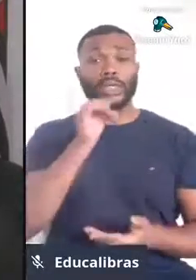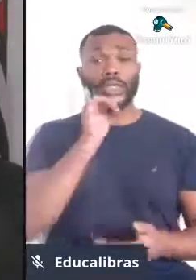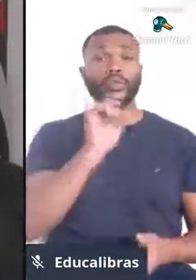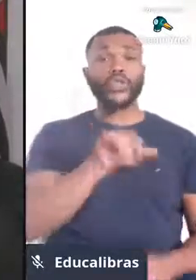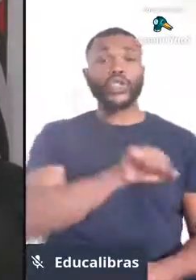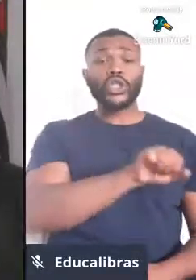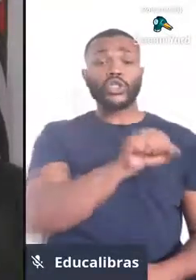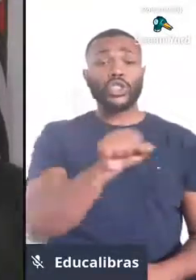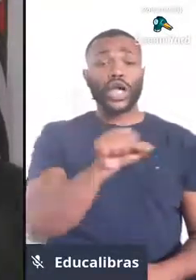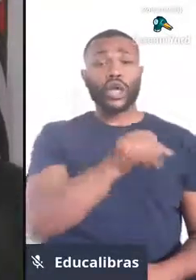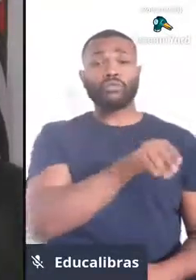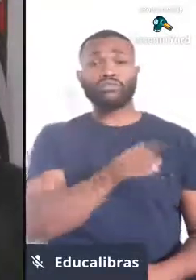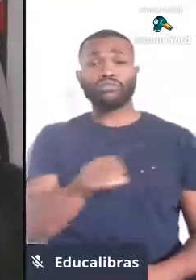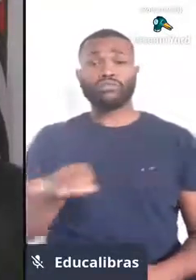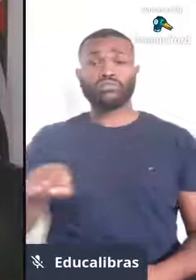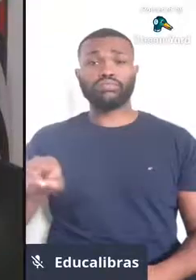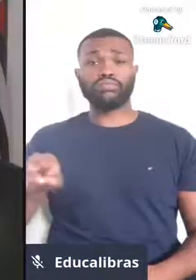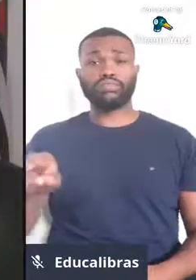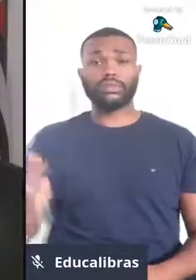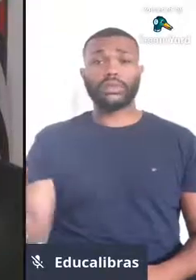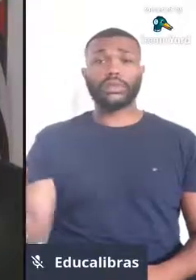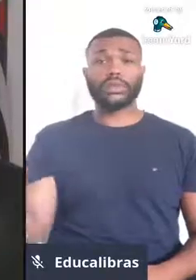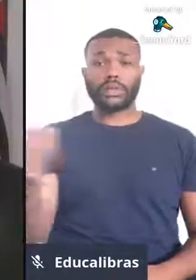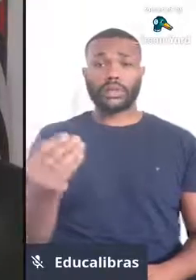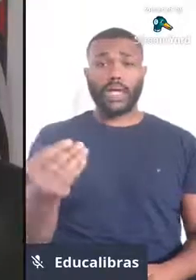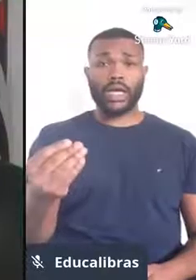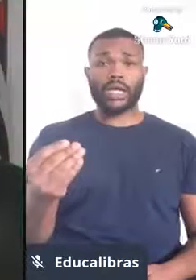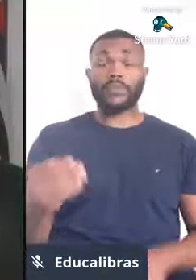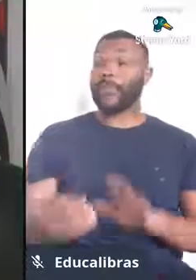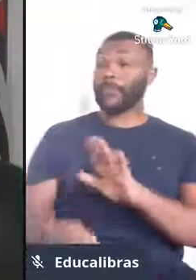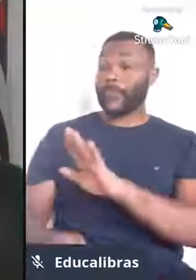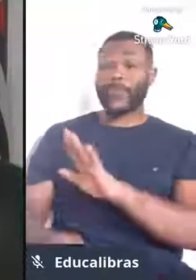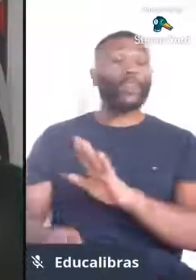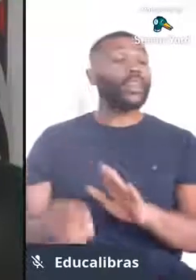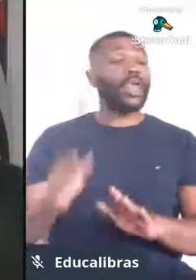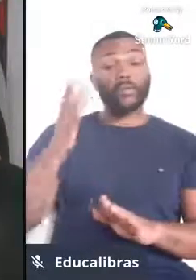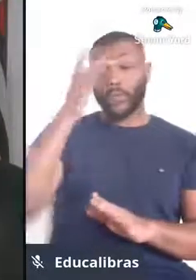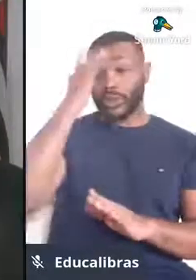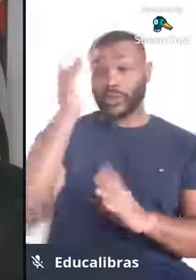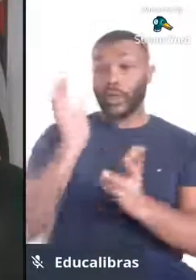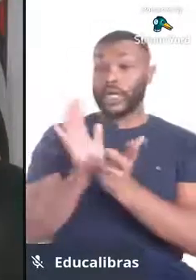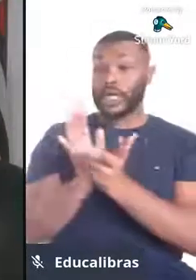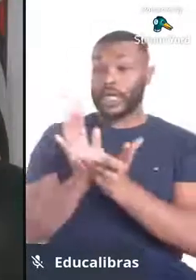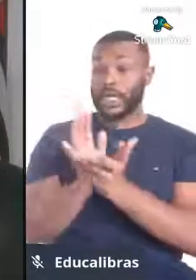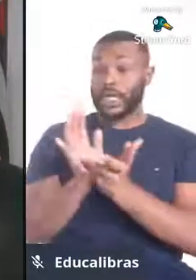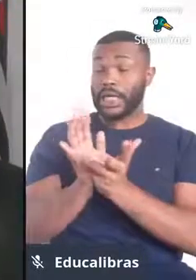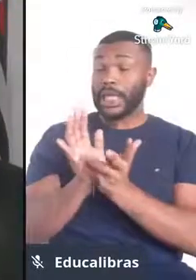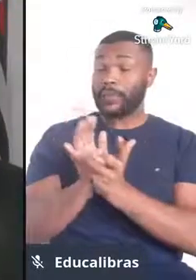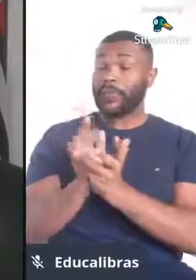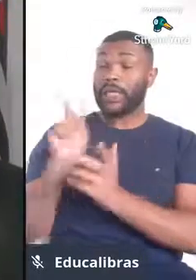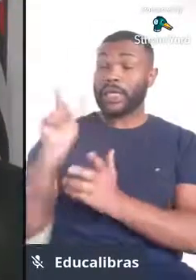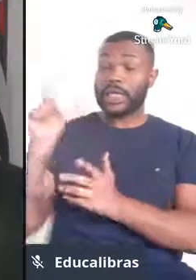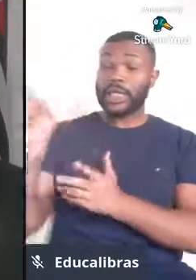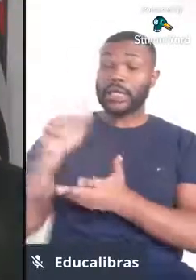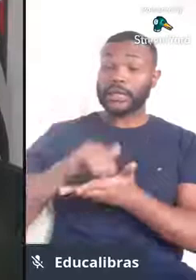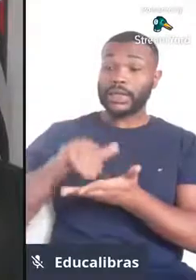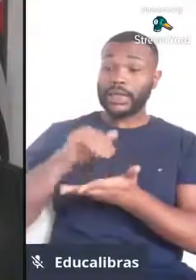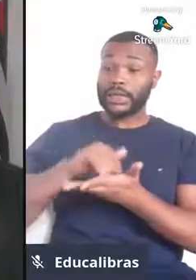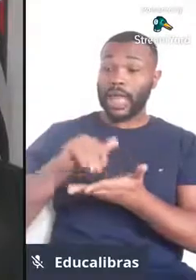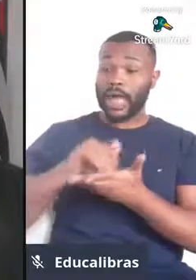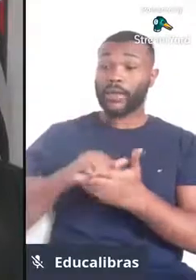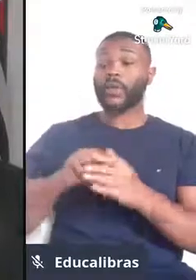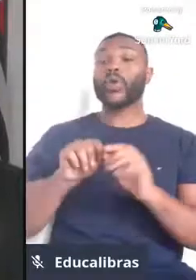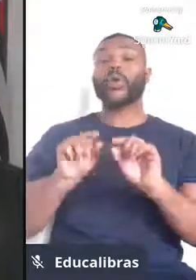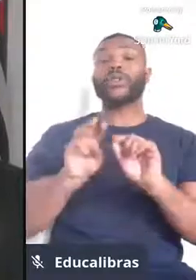minuto, olha, pessoal da minha equipe, por favor, vai botando as URLs, aí, os